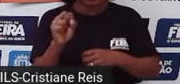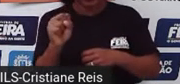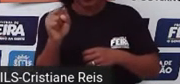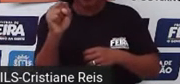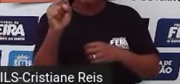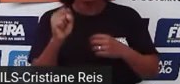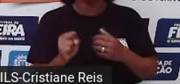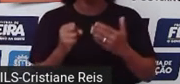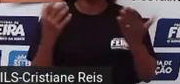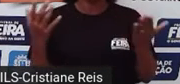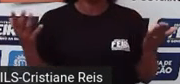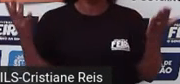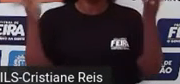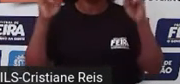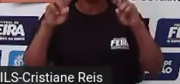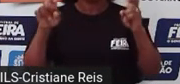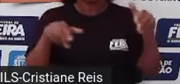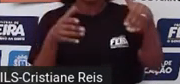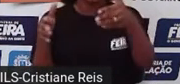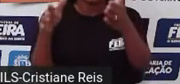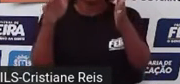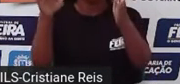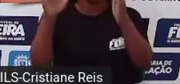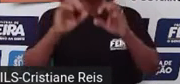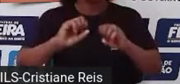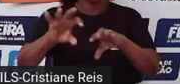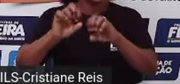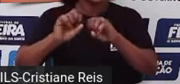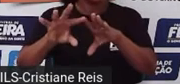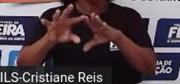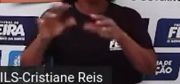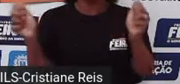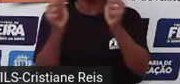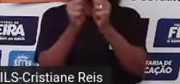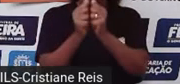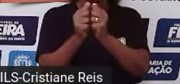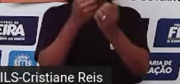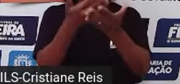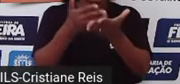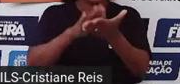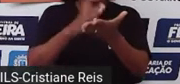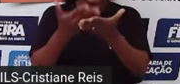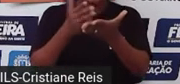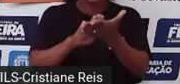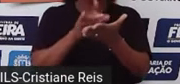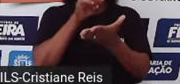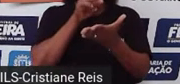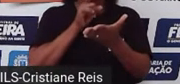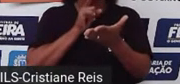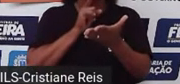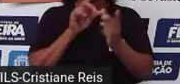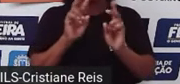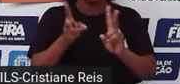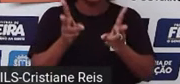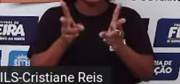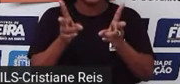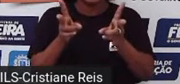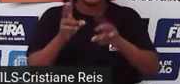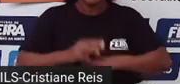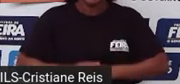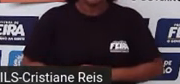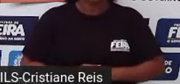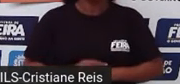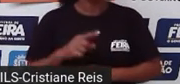e acompanha acompanhada né da nossa intérprete Cristiane a nossa companheirinha de sempre né então nós